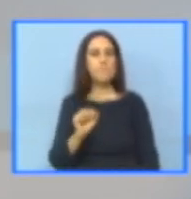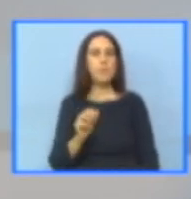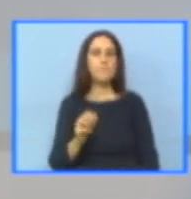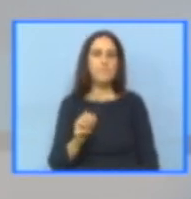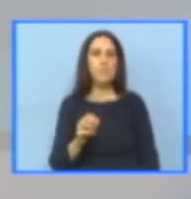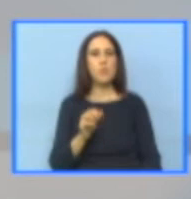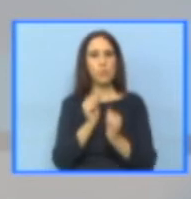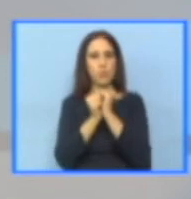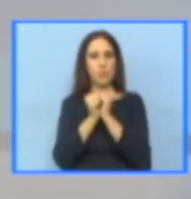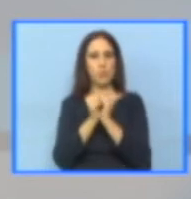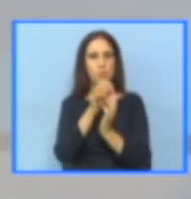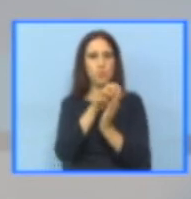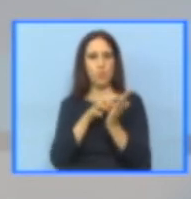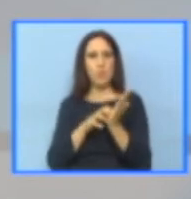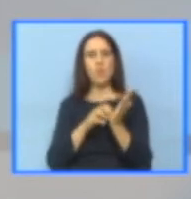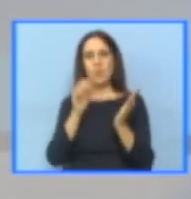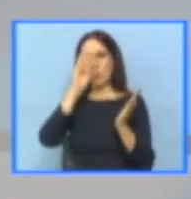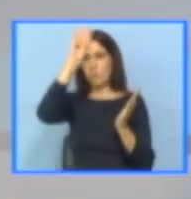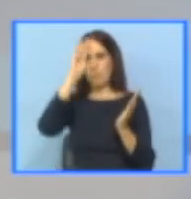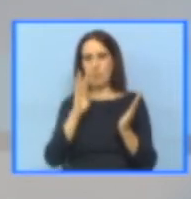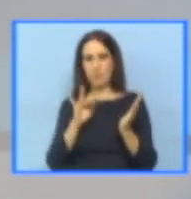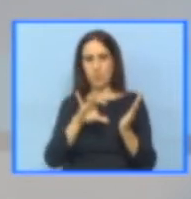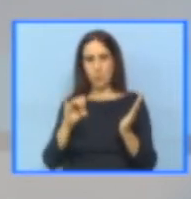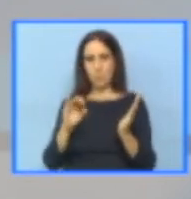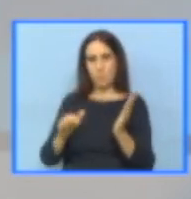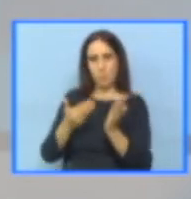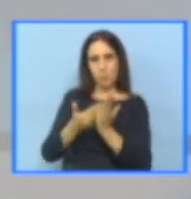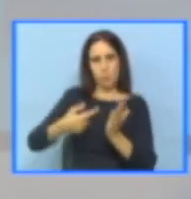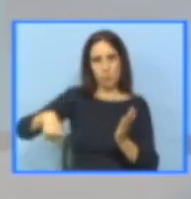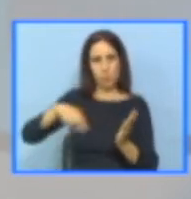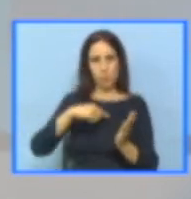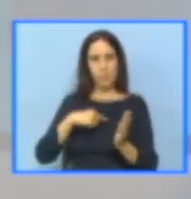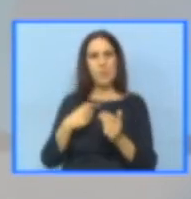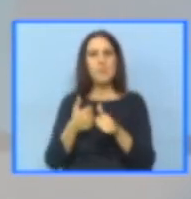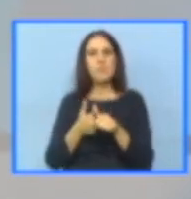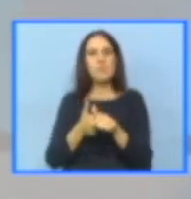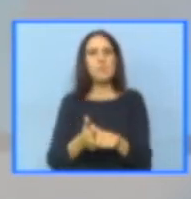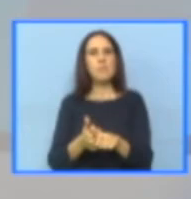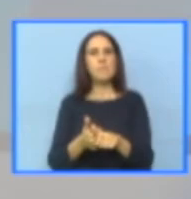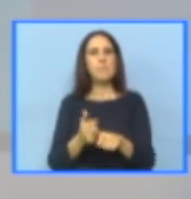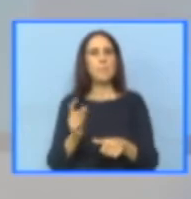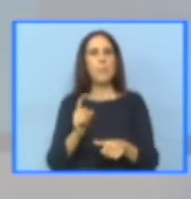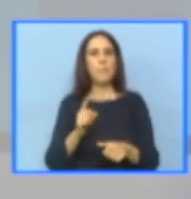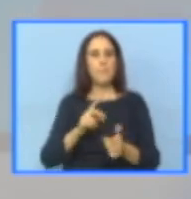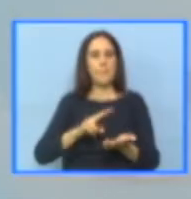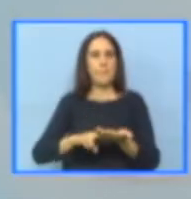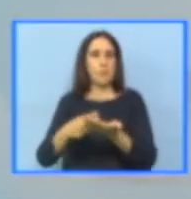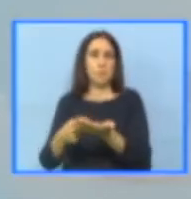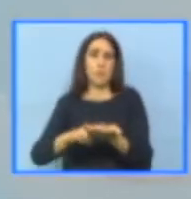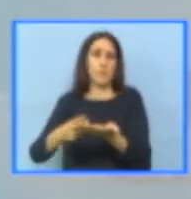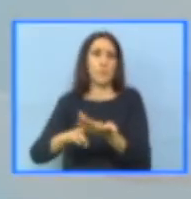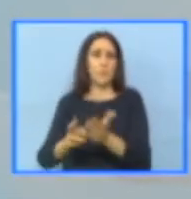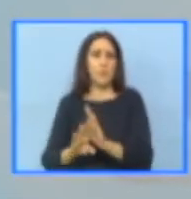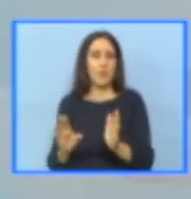os documentos que o Papa Francisco nos tem proposto, seguir não para traduzir, eles já estão